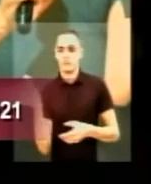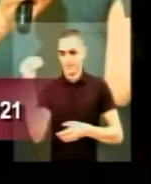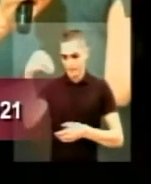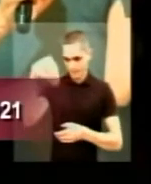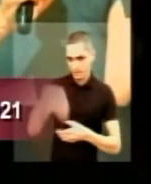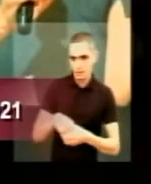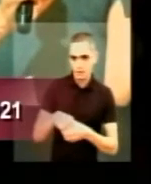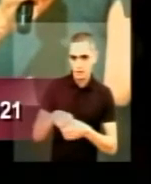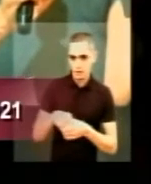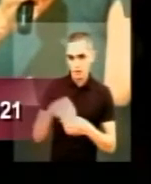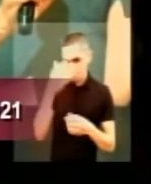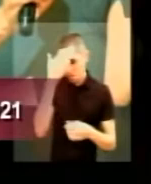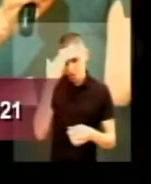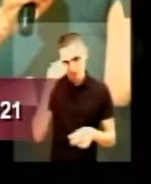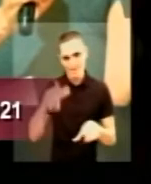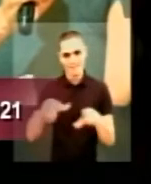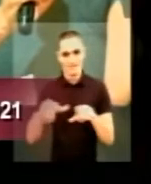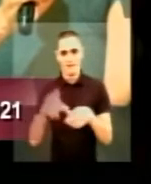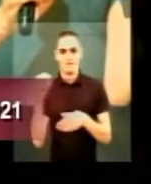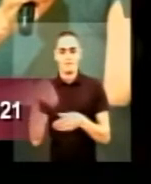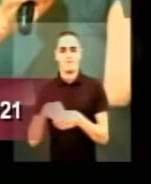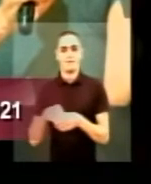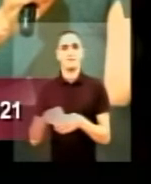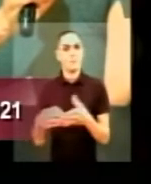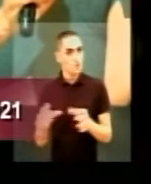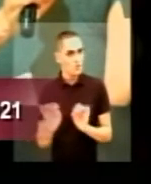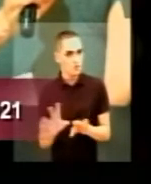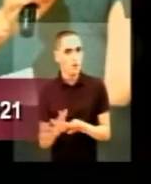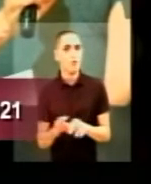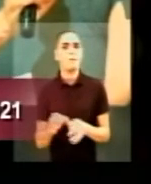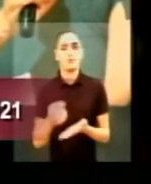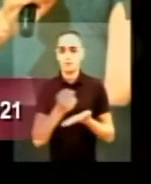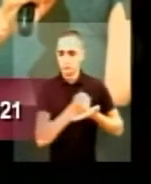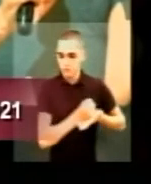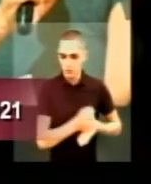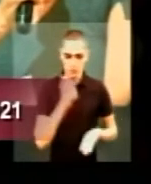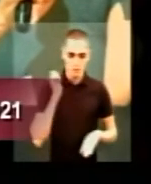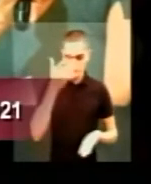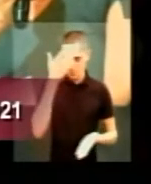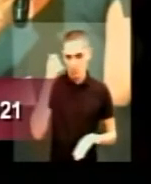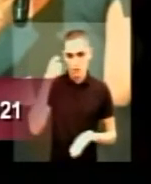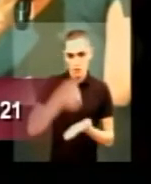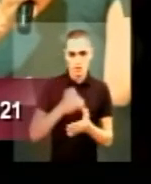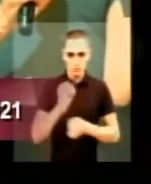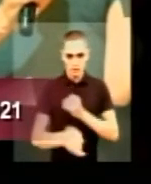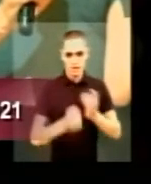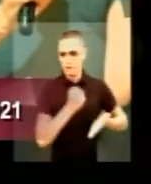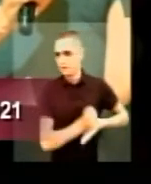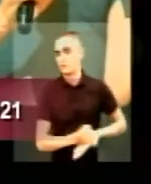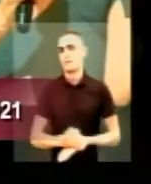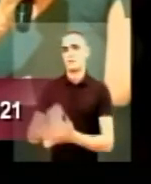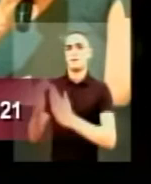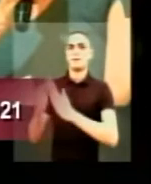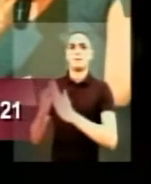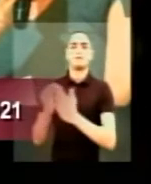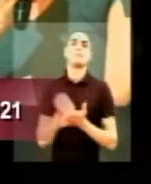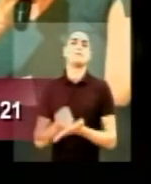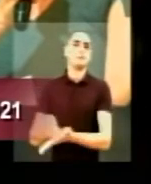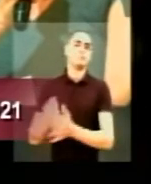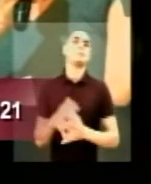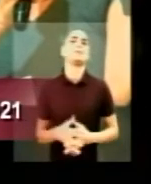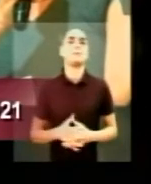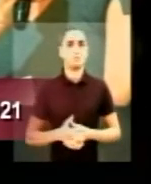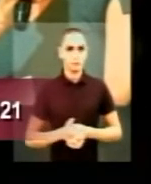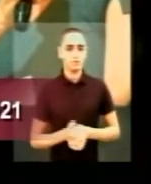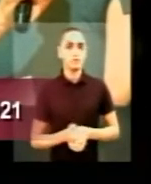funcionários, e eles estão autorizados apenas para entrega a domicílio. As academias, o Estado,